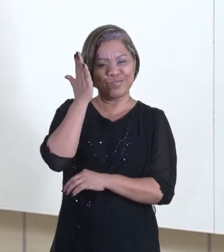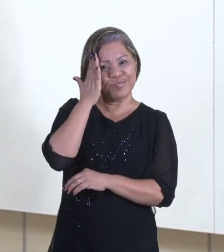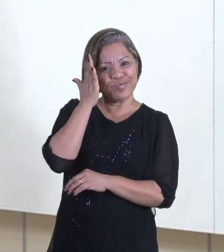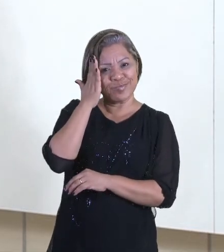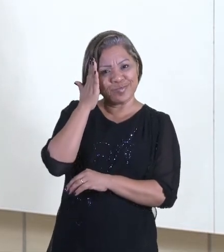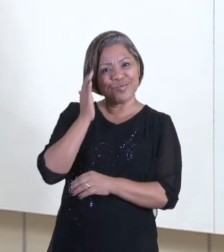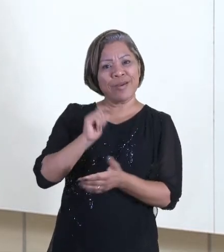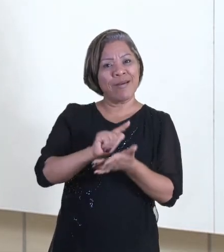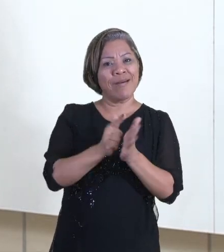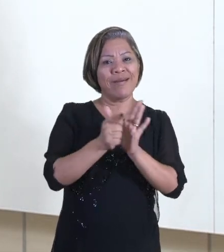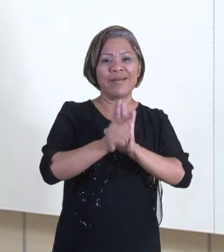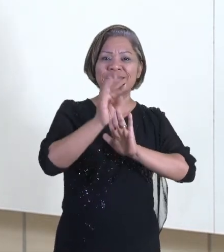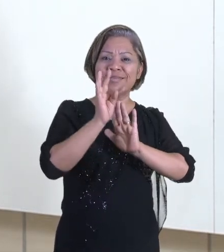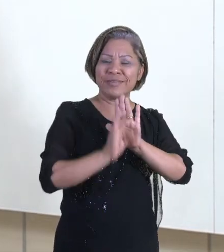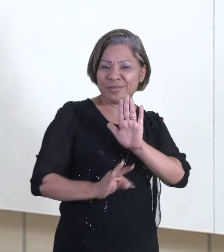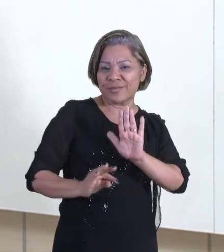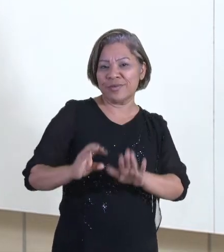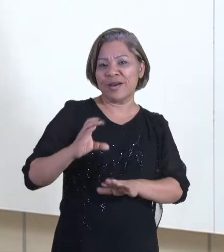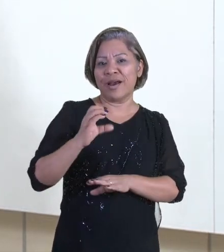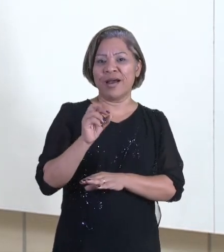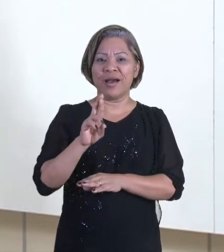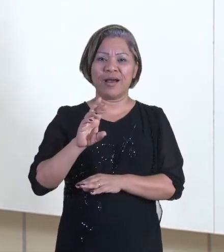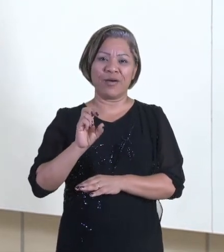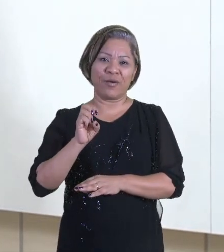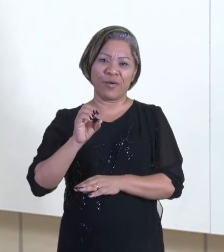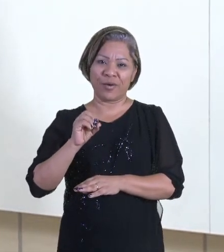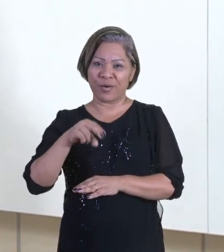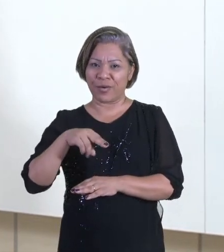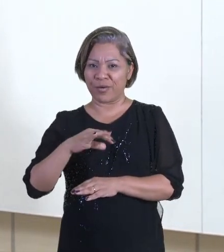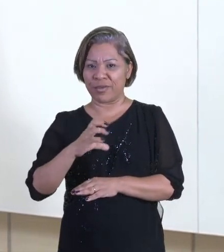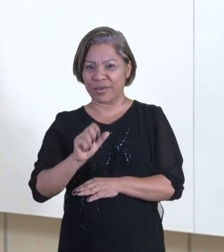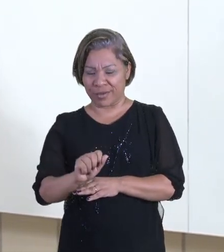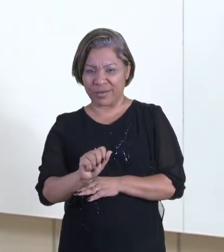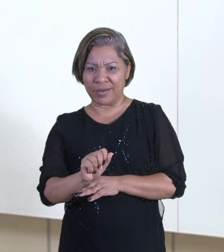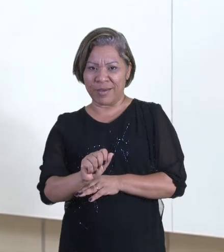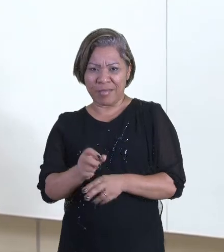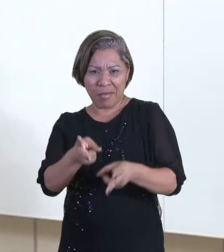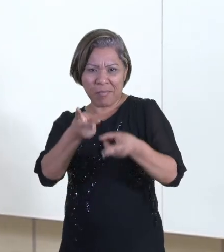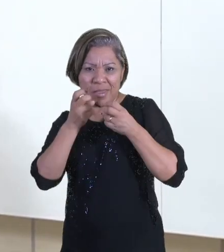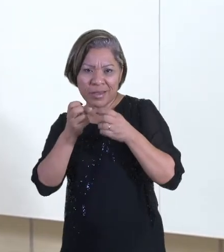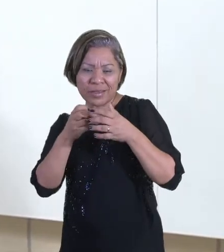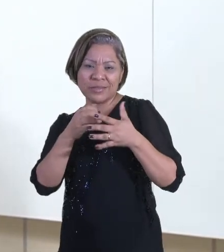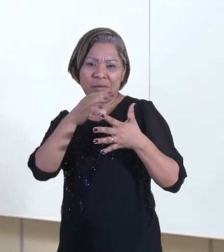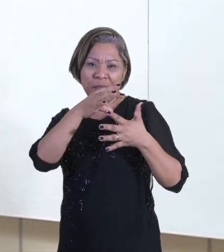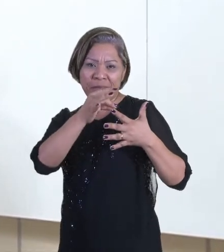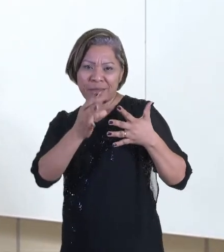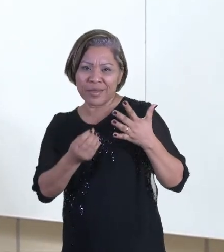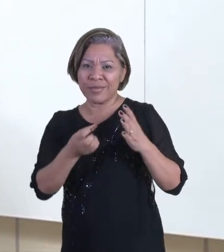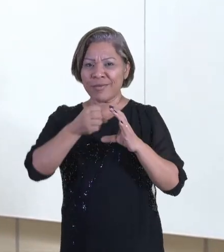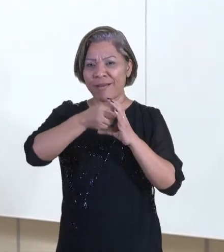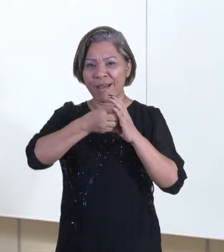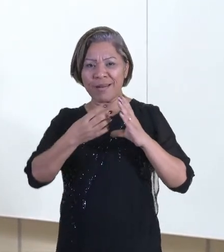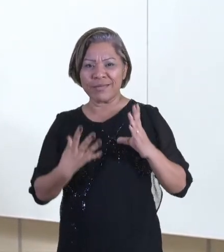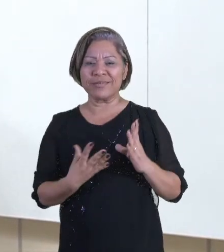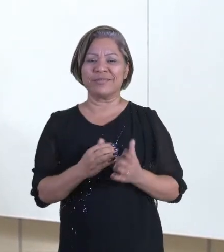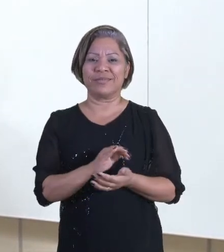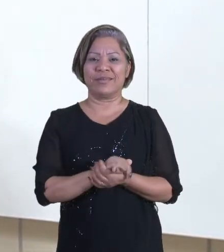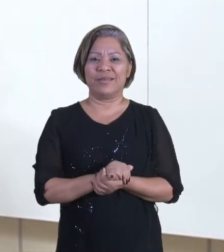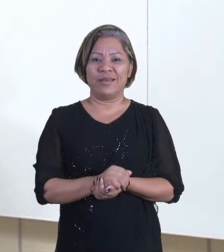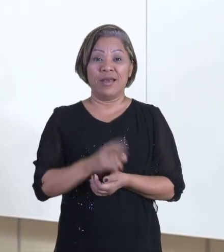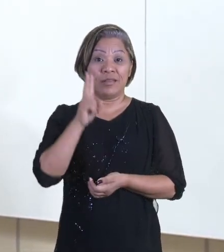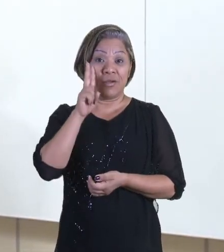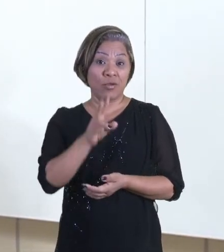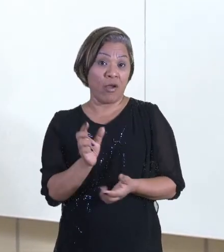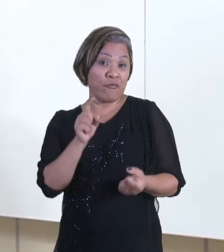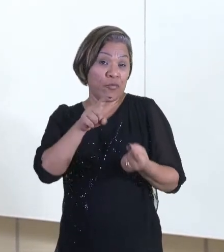gênero textual crônica, que tenha percebido as suas características e a finalidade de uma crônica. Nós vimos que ela é um